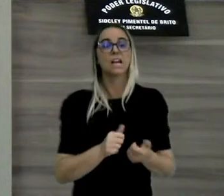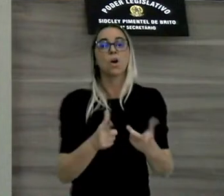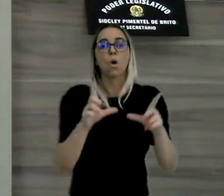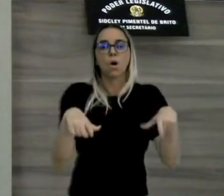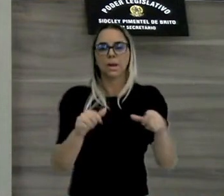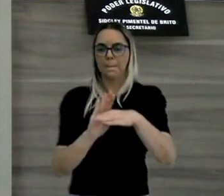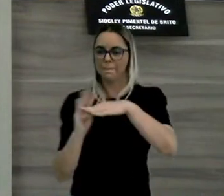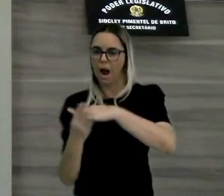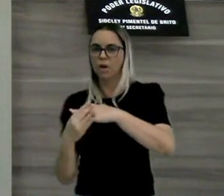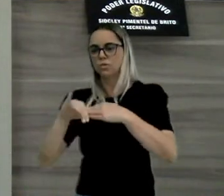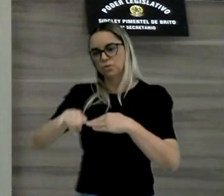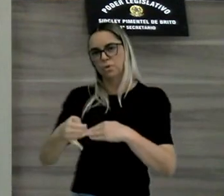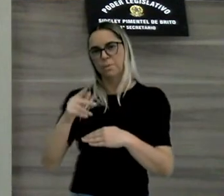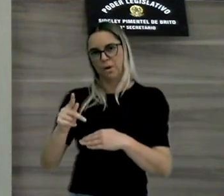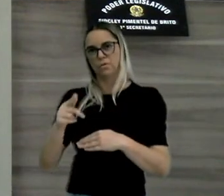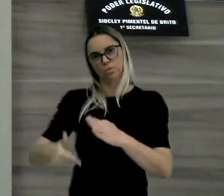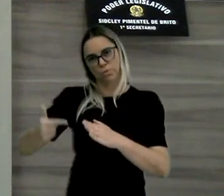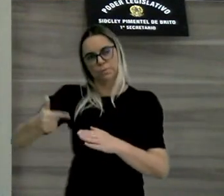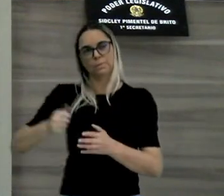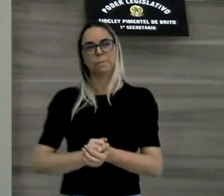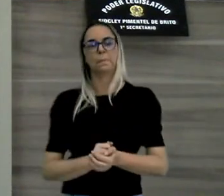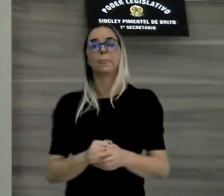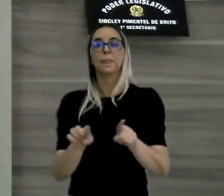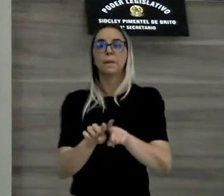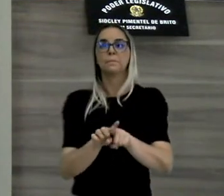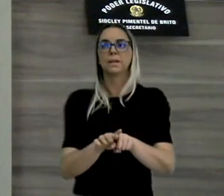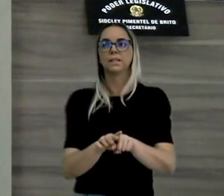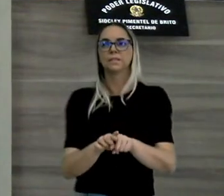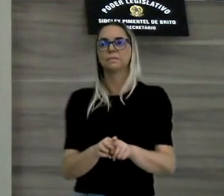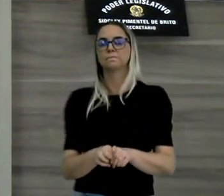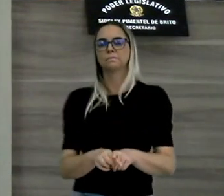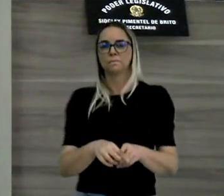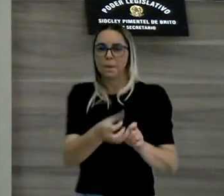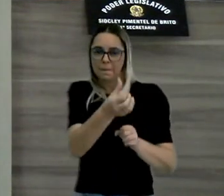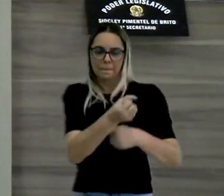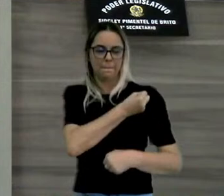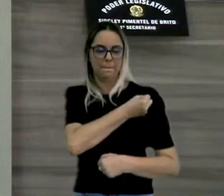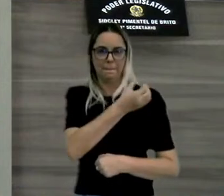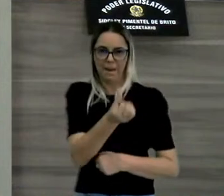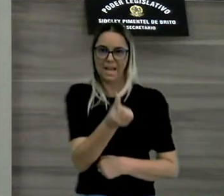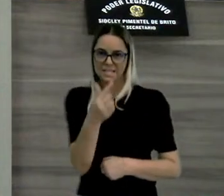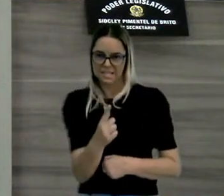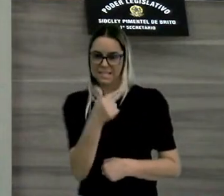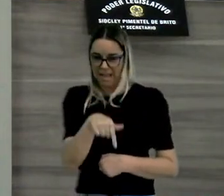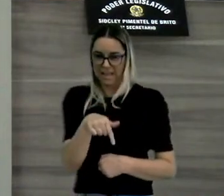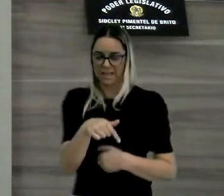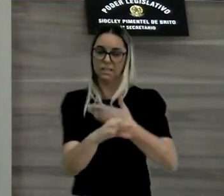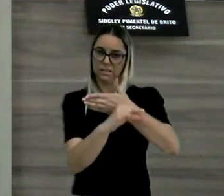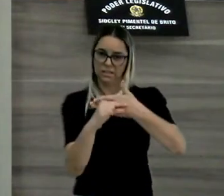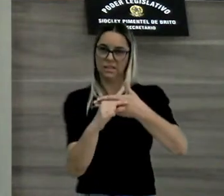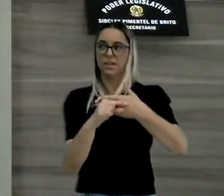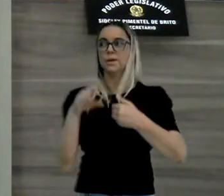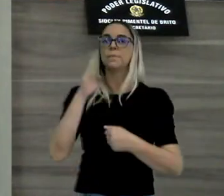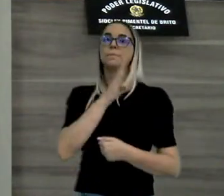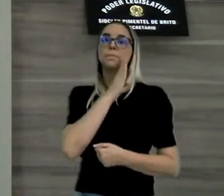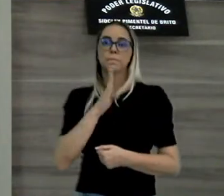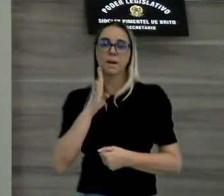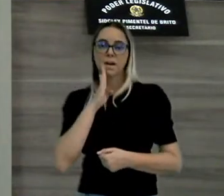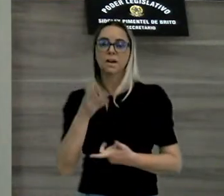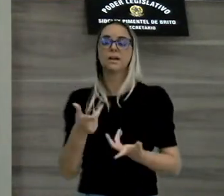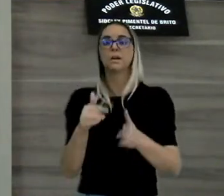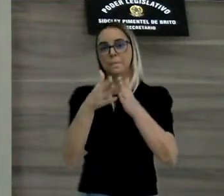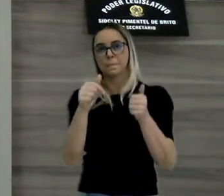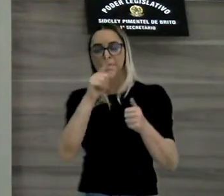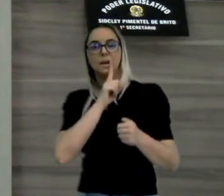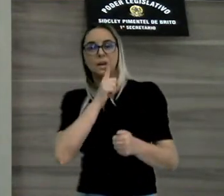I indicação Legislativa número 67/24 de autoria do vereador Bruno Cavalcante Braga que indica ao prefeito que por meio da